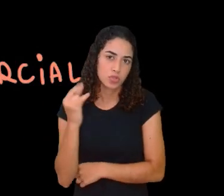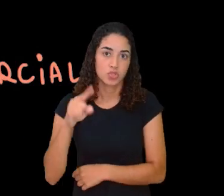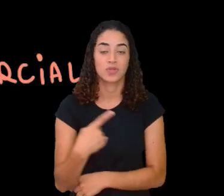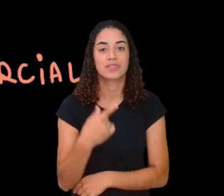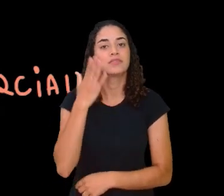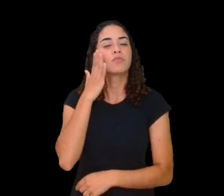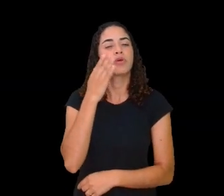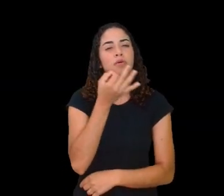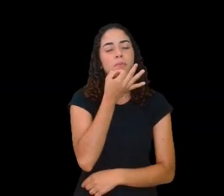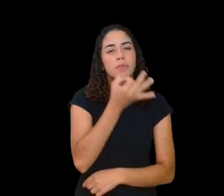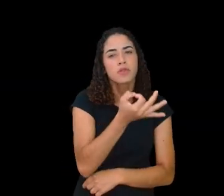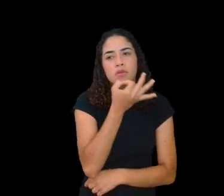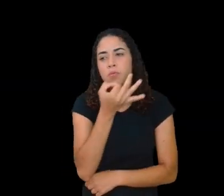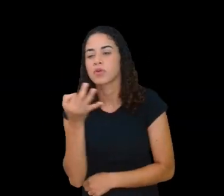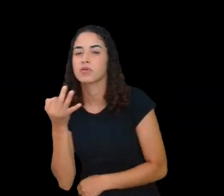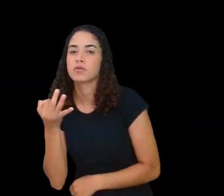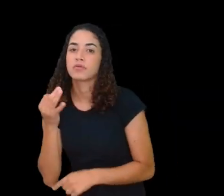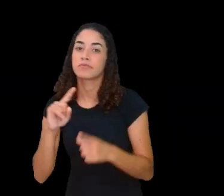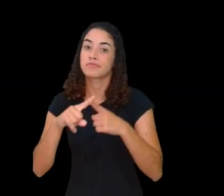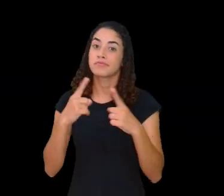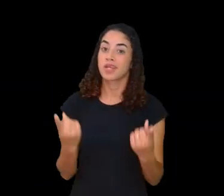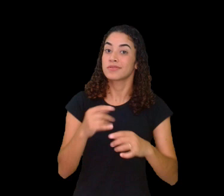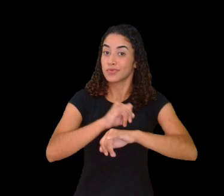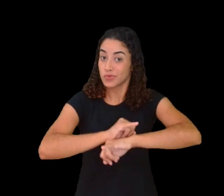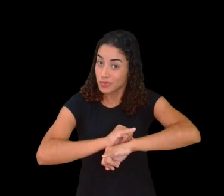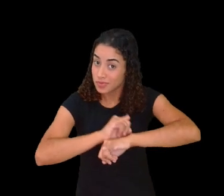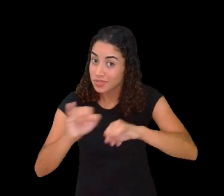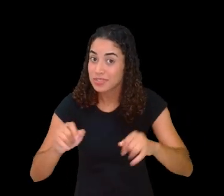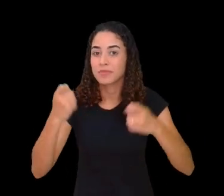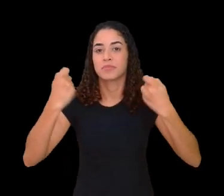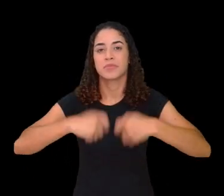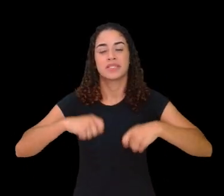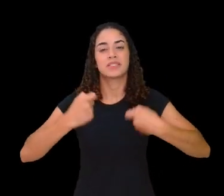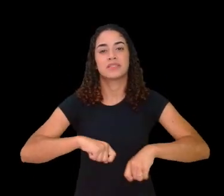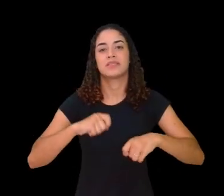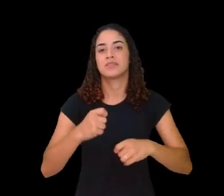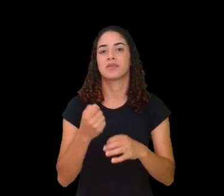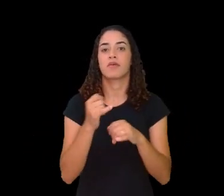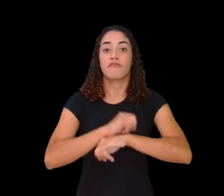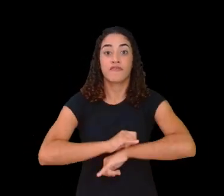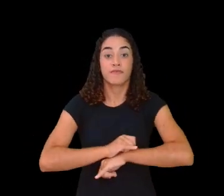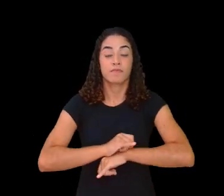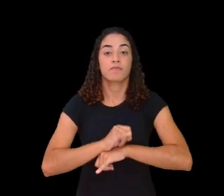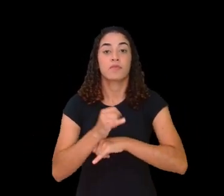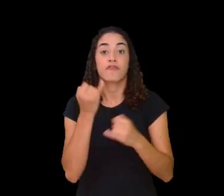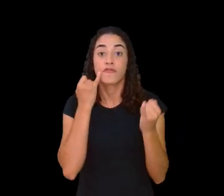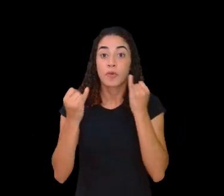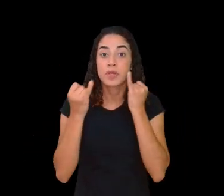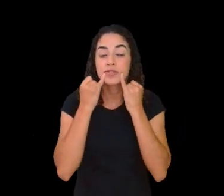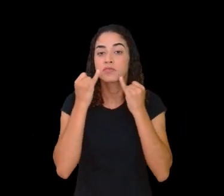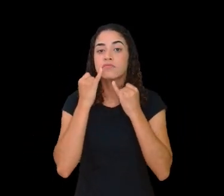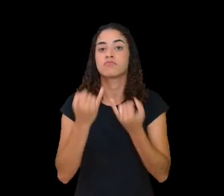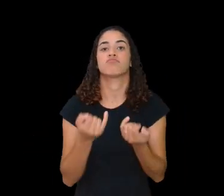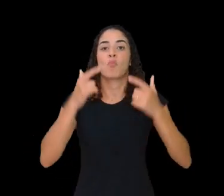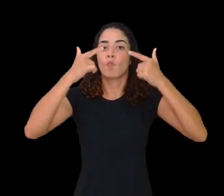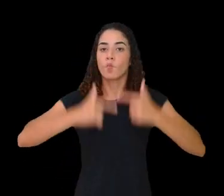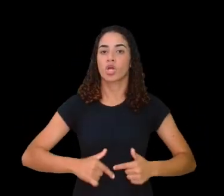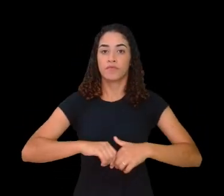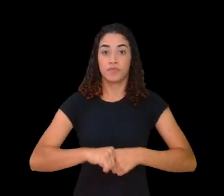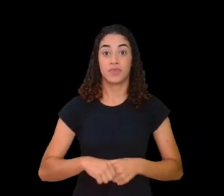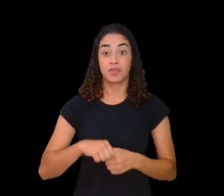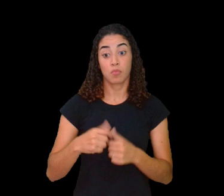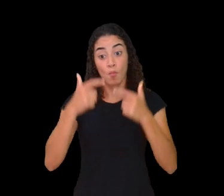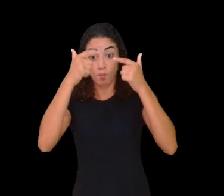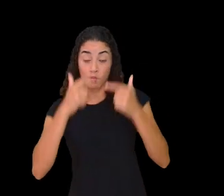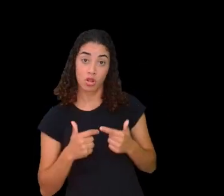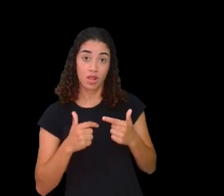opinião das pessoas sobre o assunto, mas a notícia precisa passar a informação de forma imparcial. Ser imparcial não